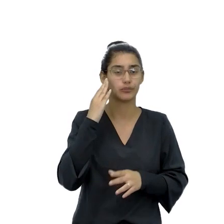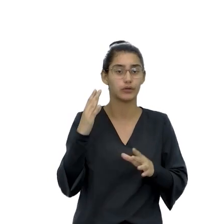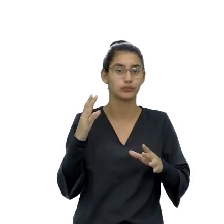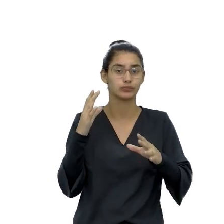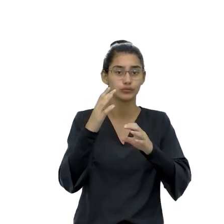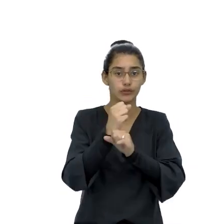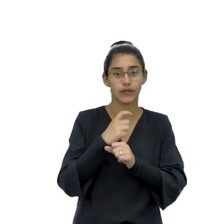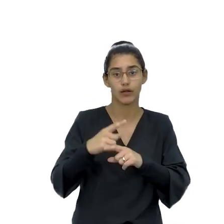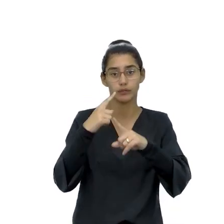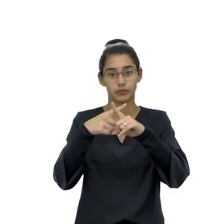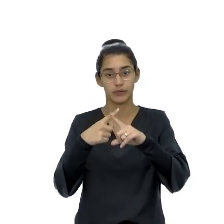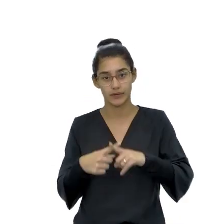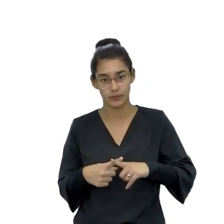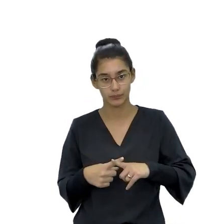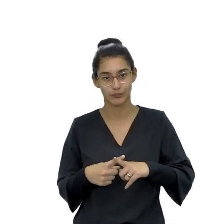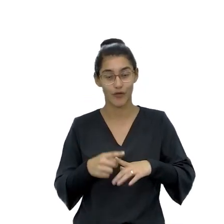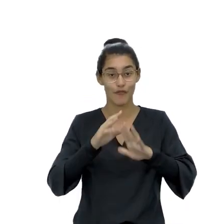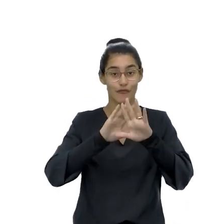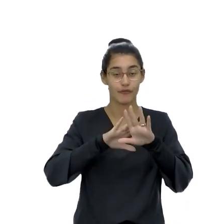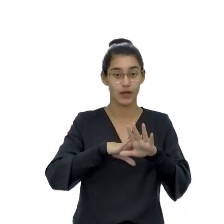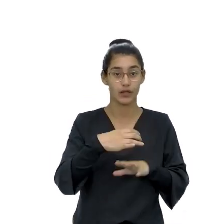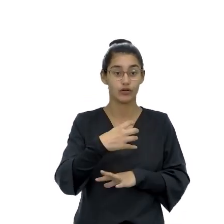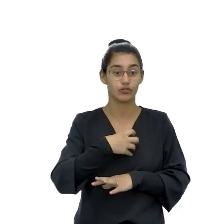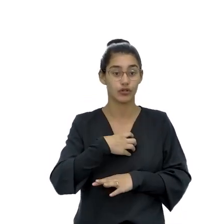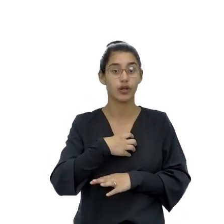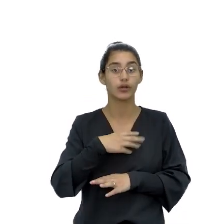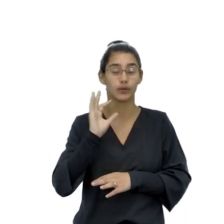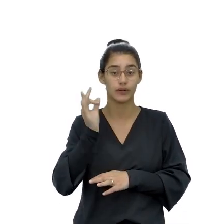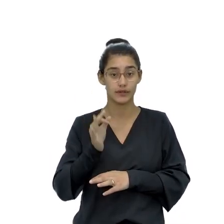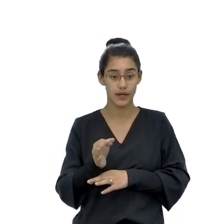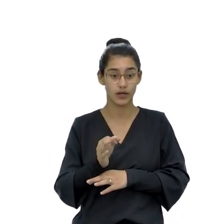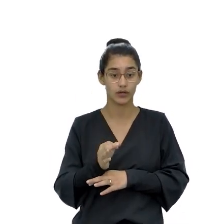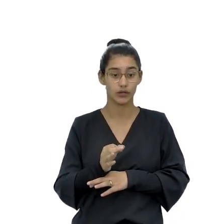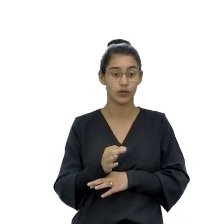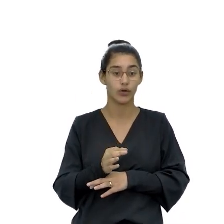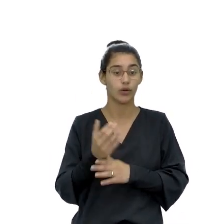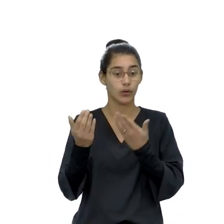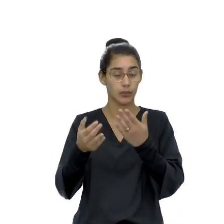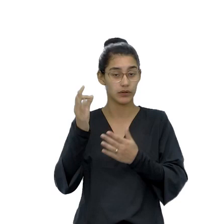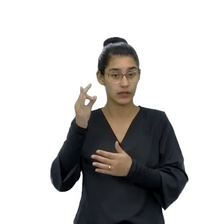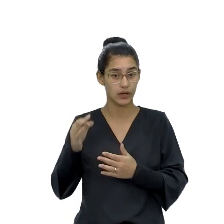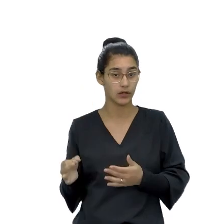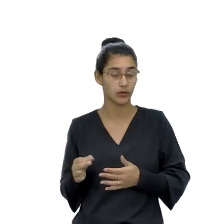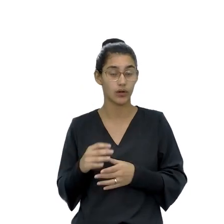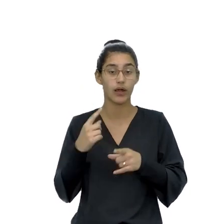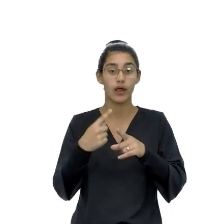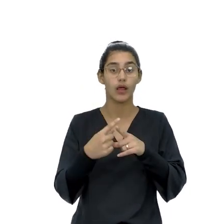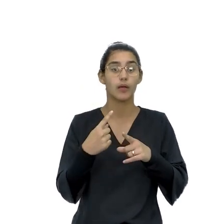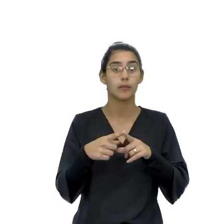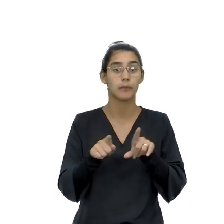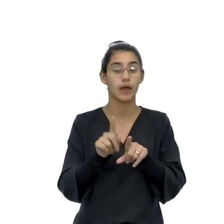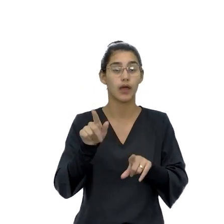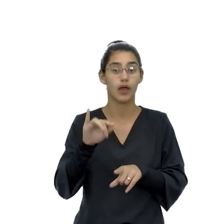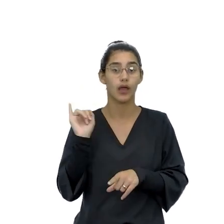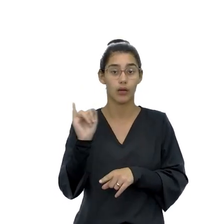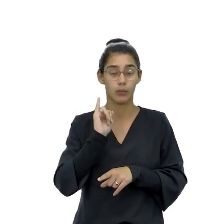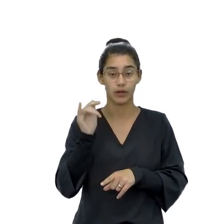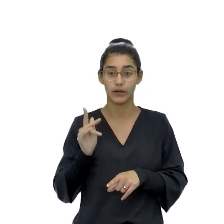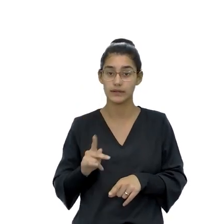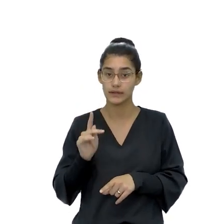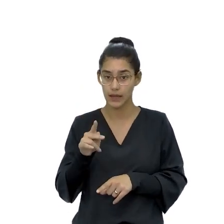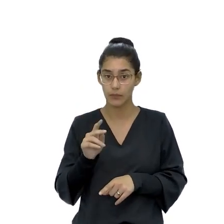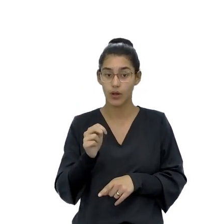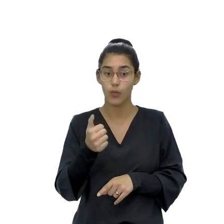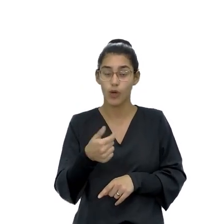da multiplicação feita na forma convencional, do algoritmo convencional. E por isso também é importante, sempre